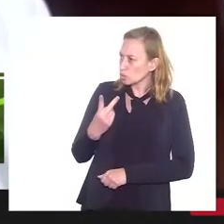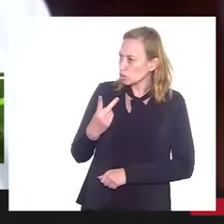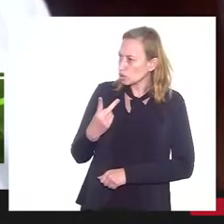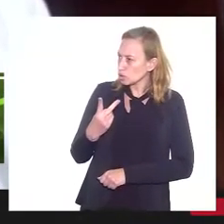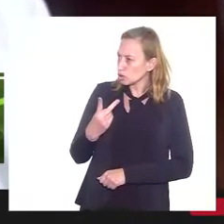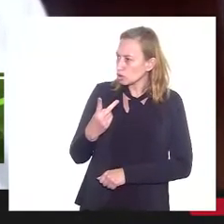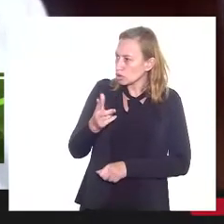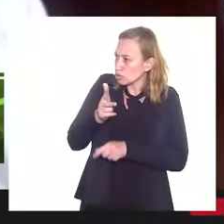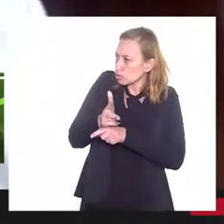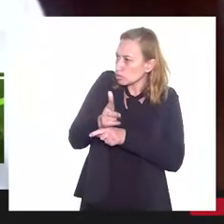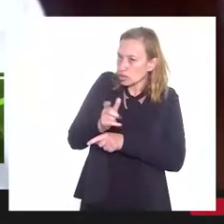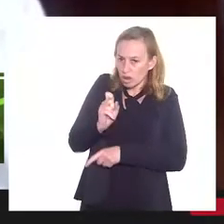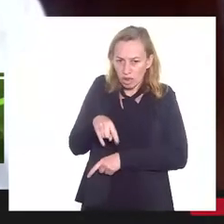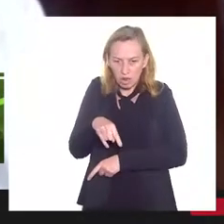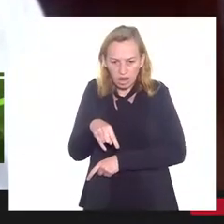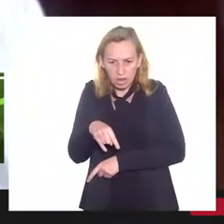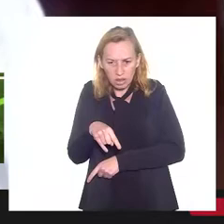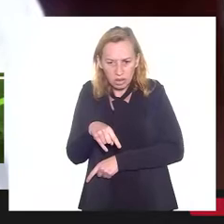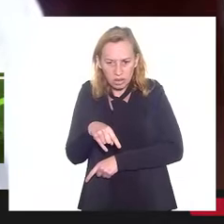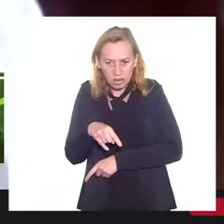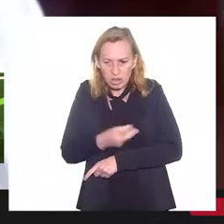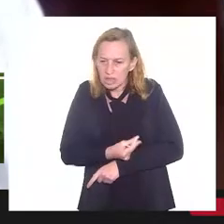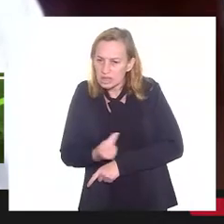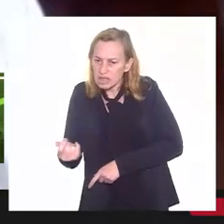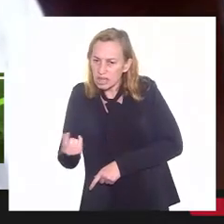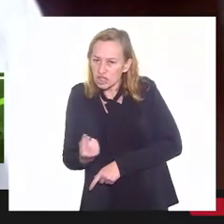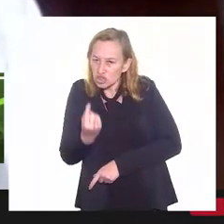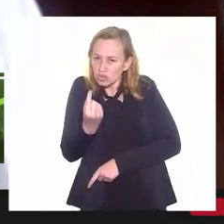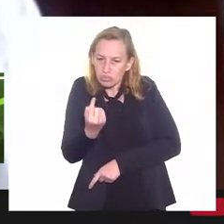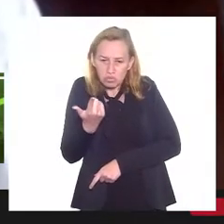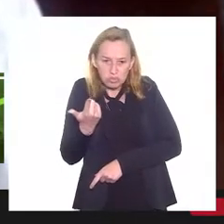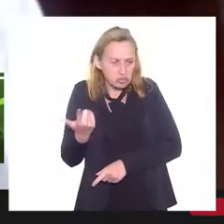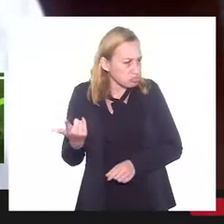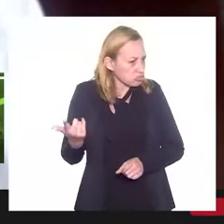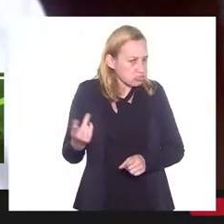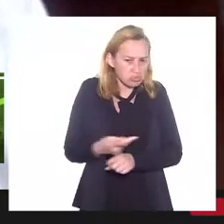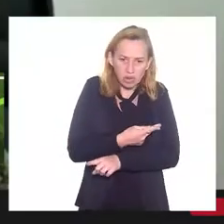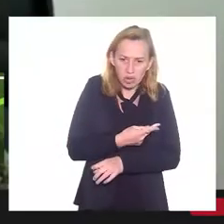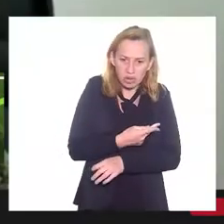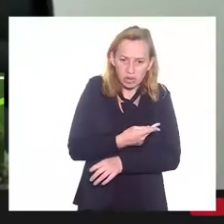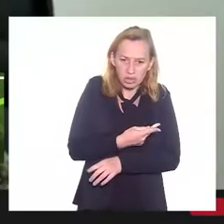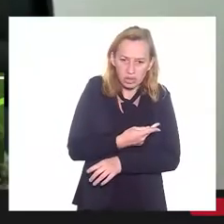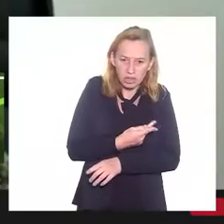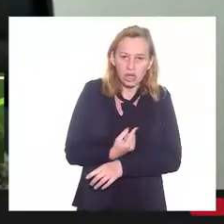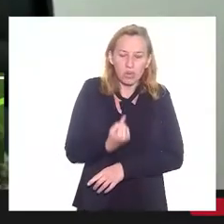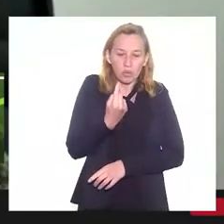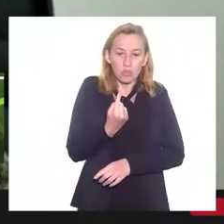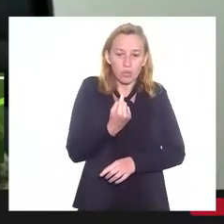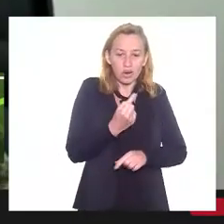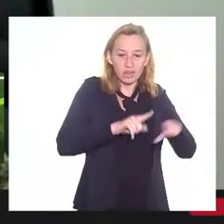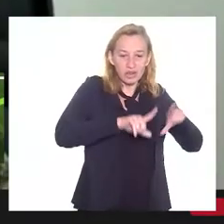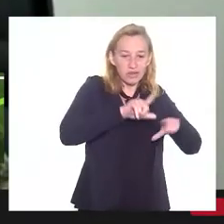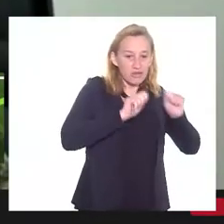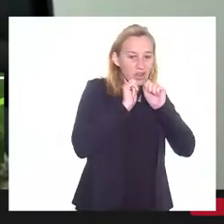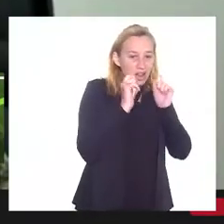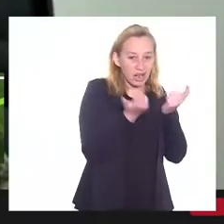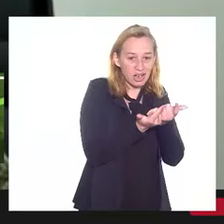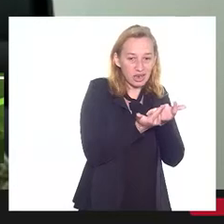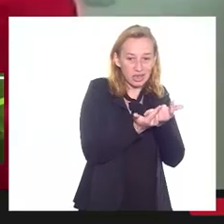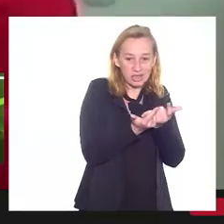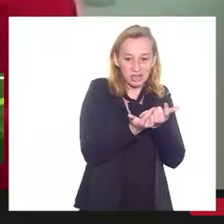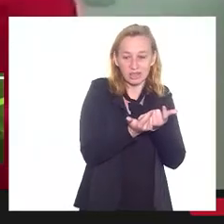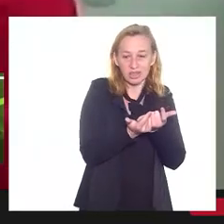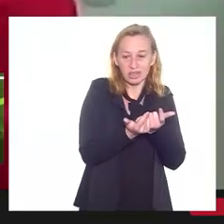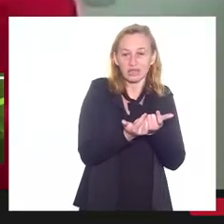isso Tentei sair de uma aqui não aconteceu não é que nós estamos transmitindo